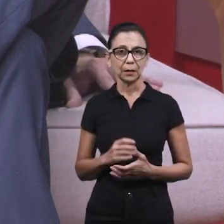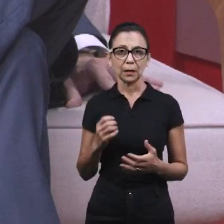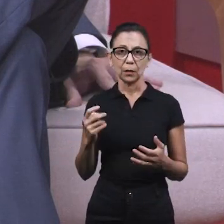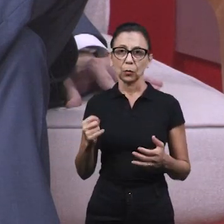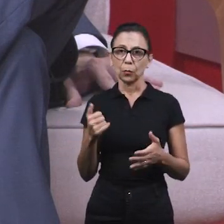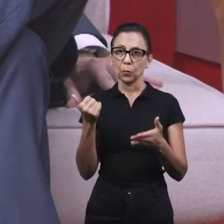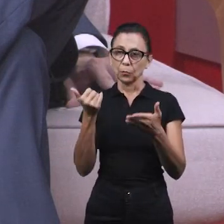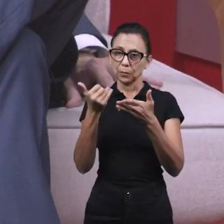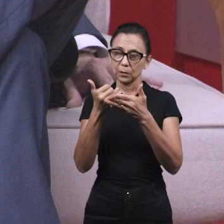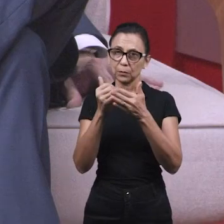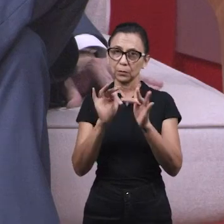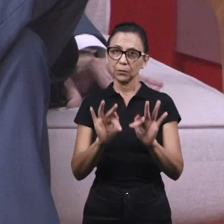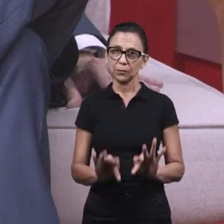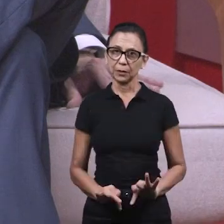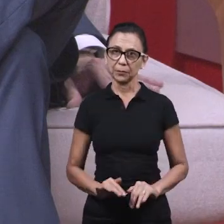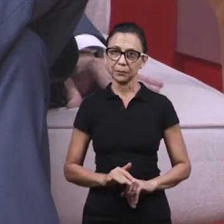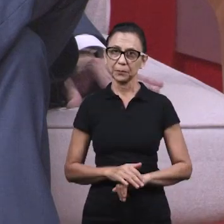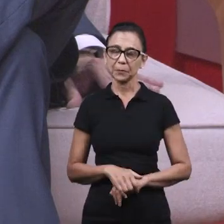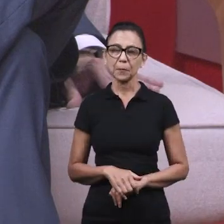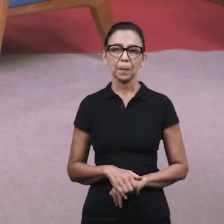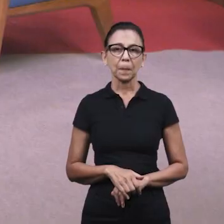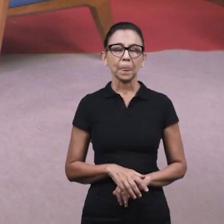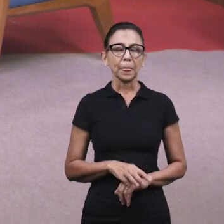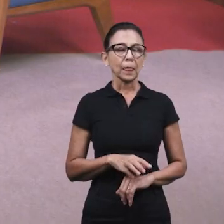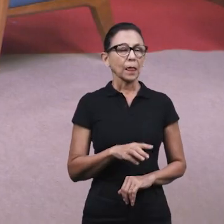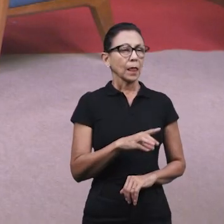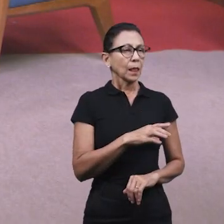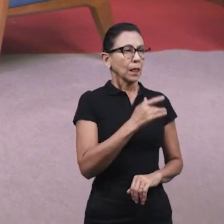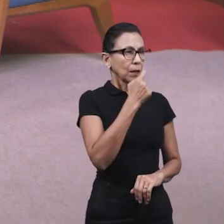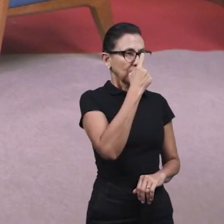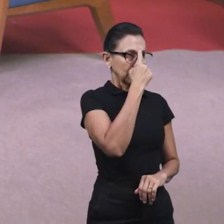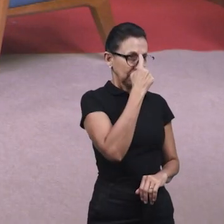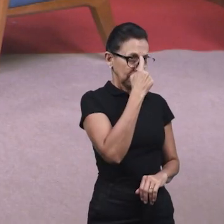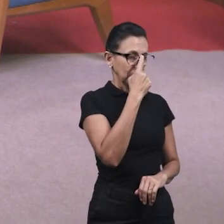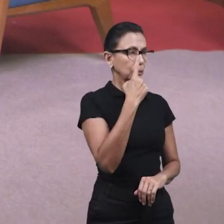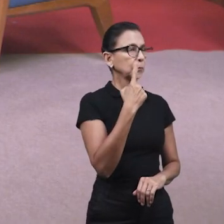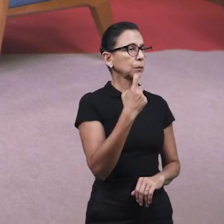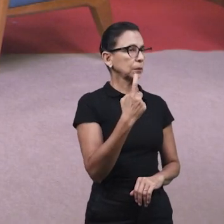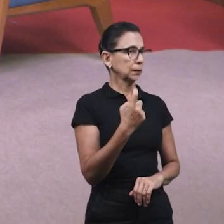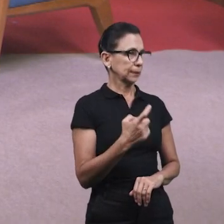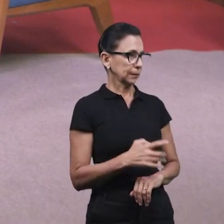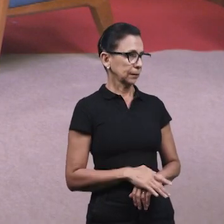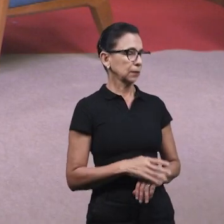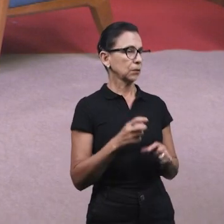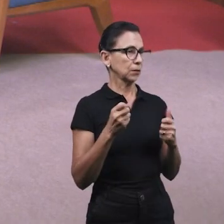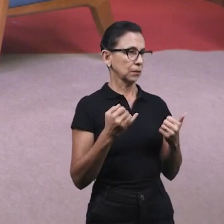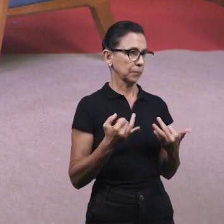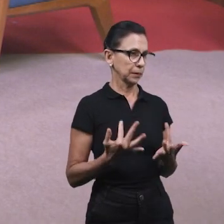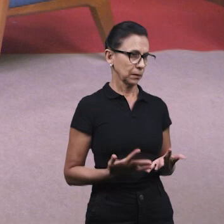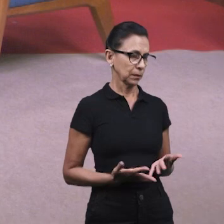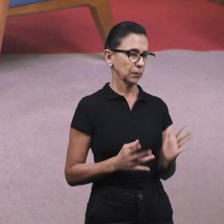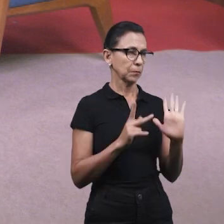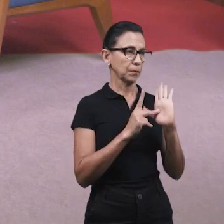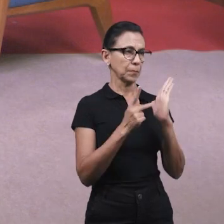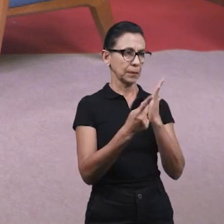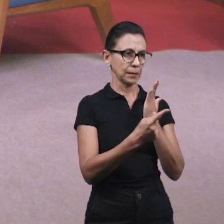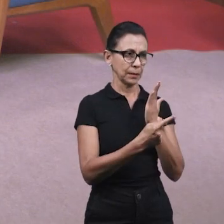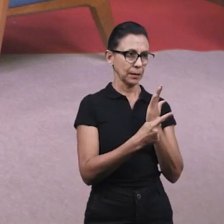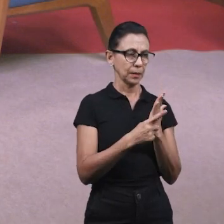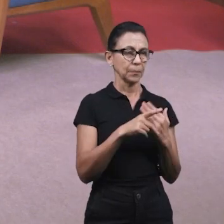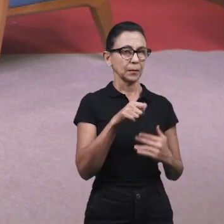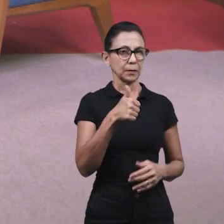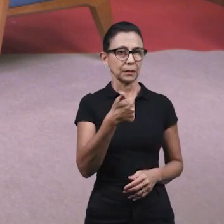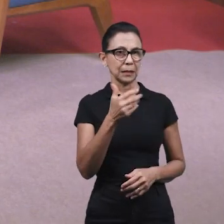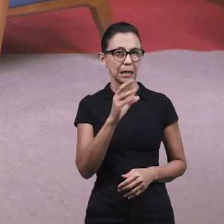parábola das 10 virgens. É muito interessante, Daniel, porque nós já abordamos aqui, já passamos por essa